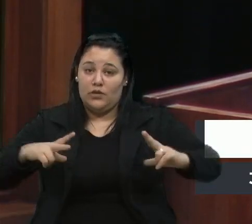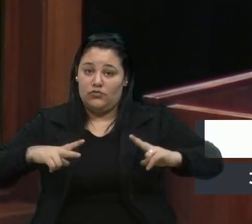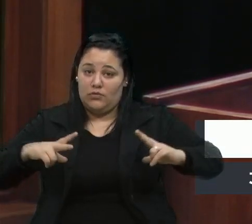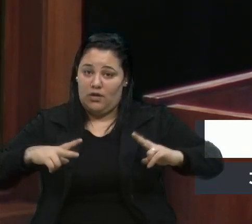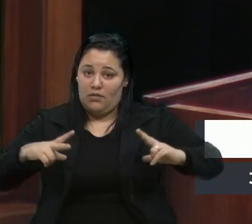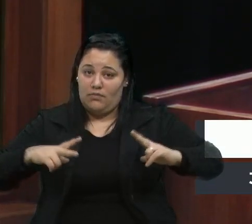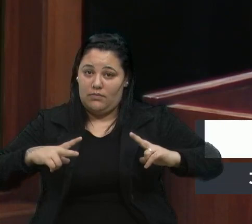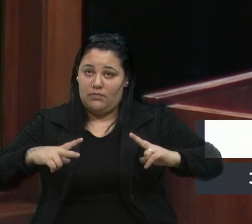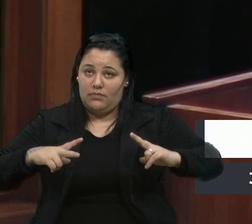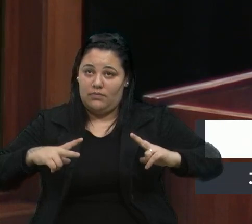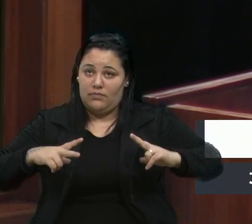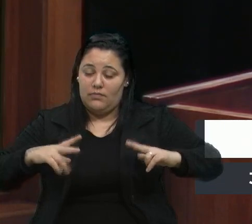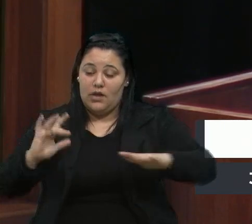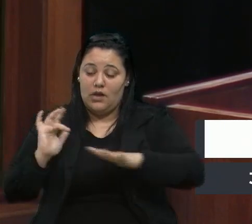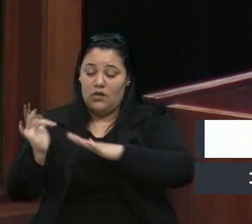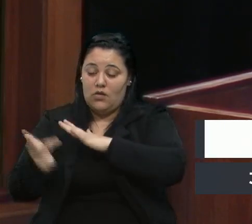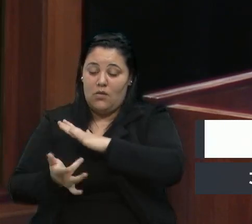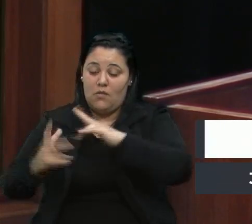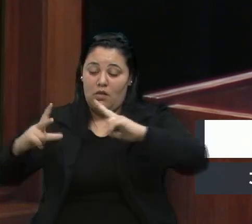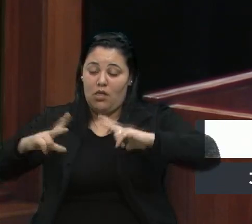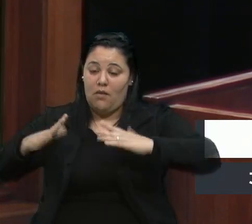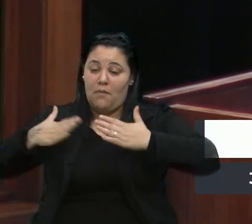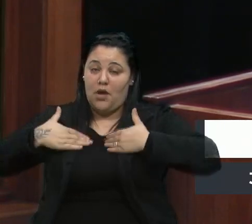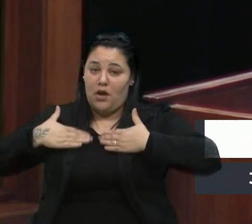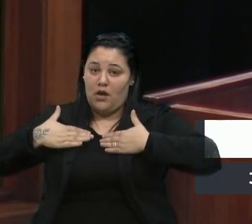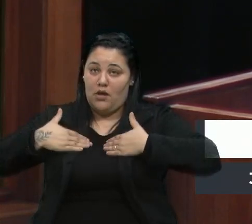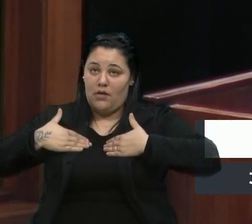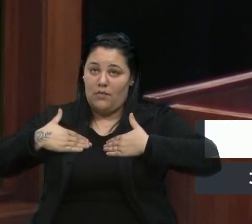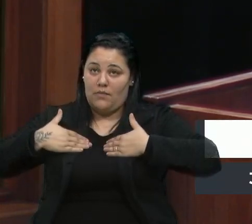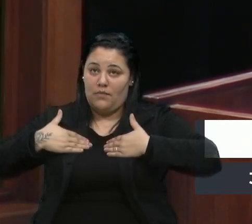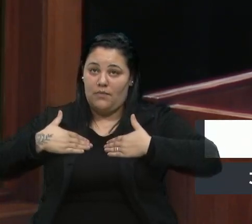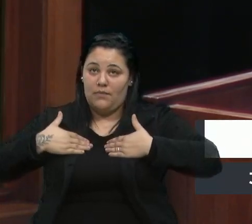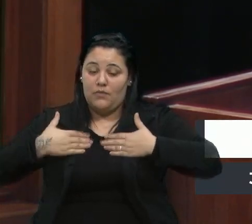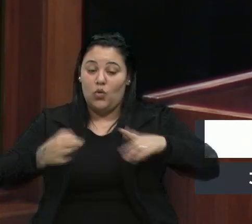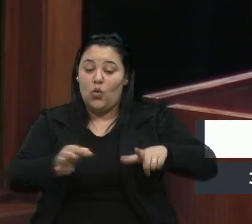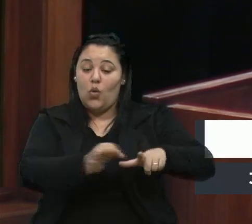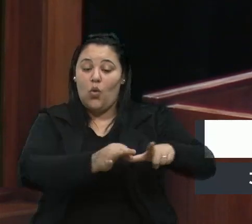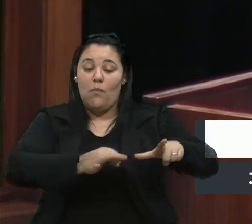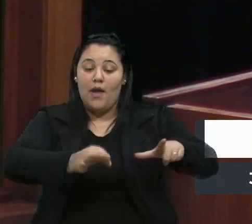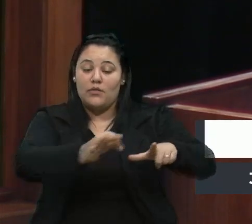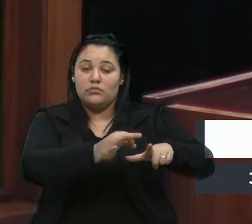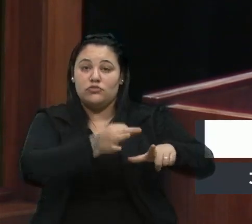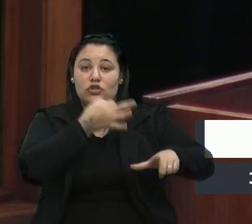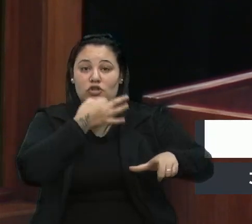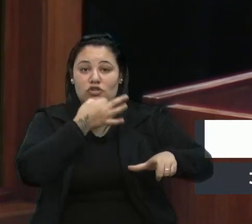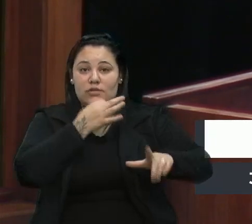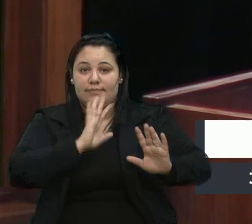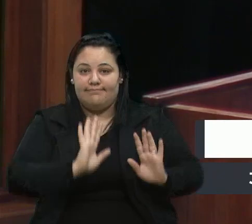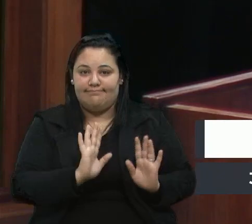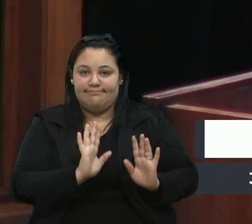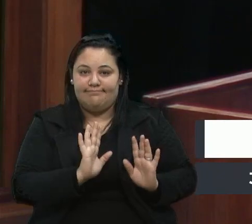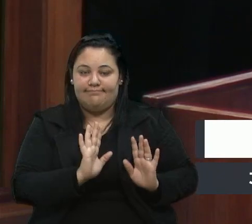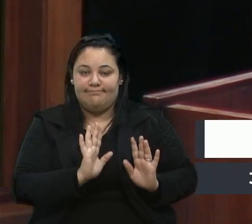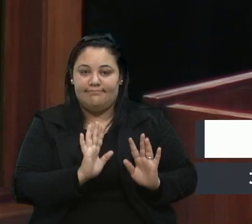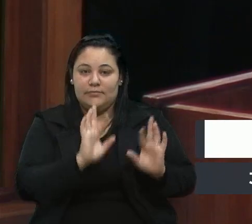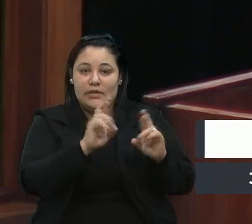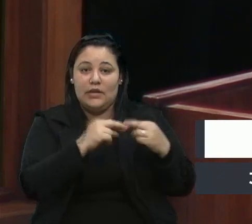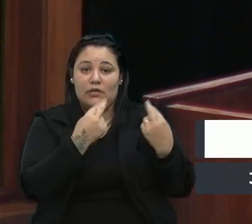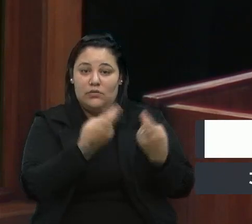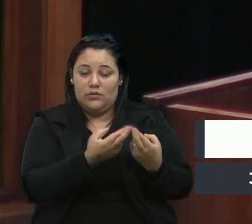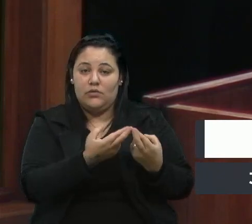nas redes sociais minhas, por parte do comércio caxense, que na reunião que